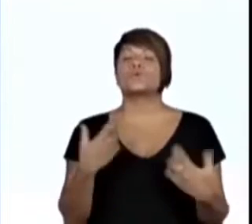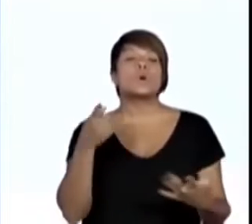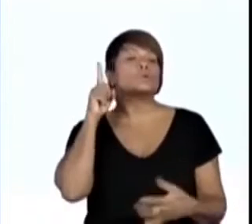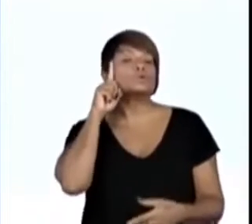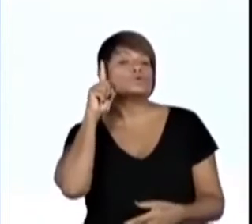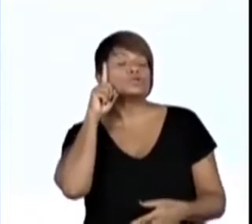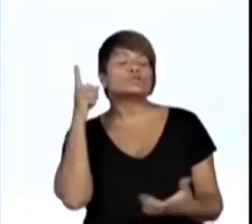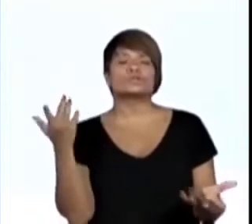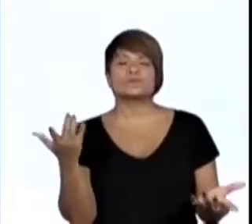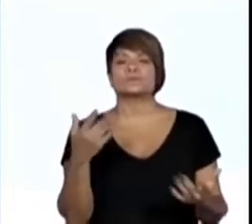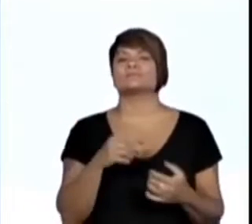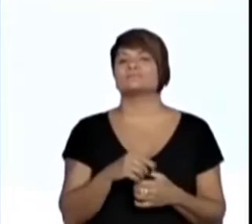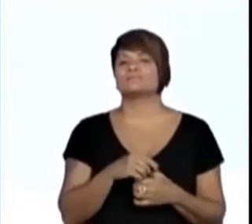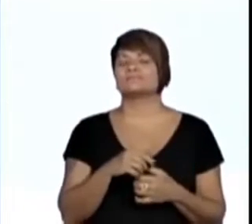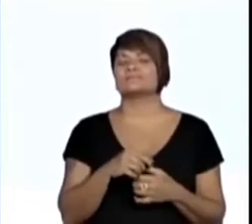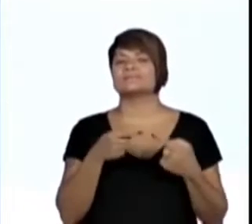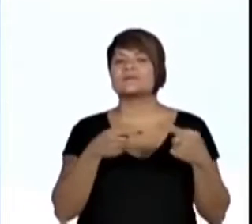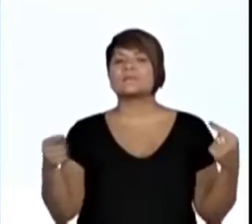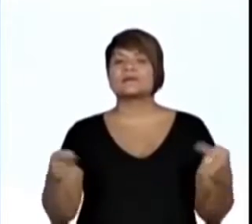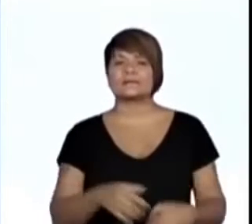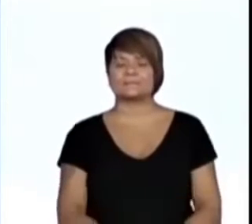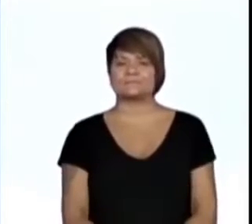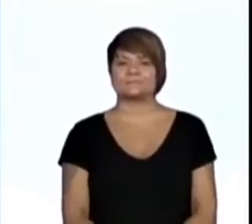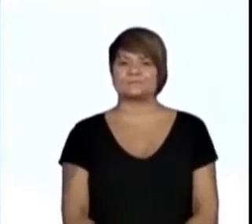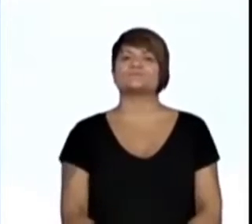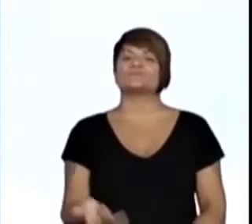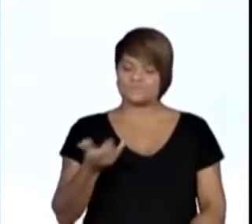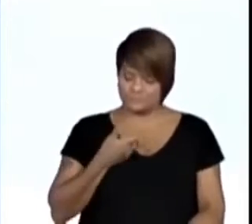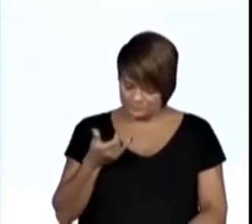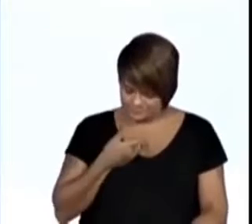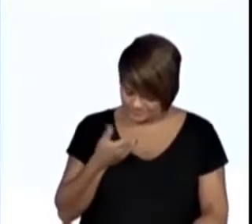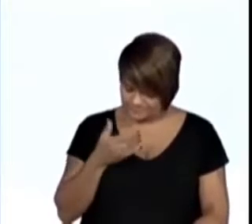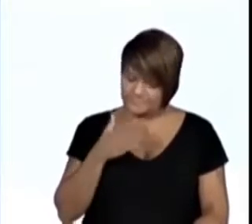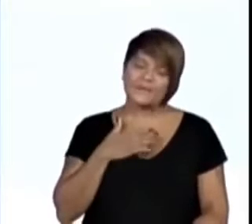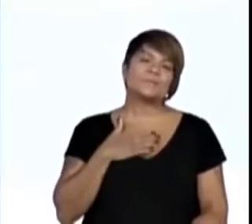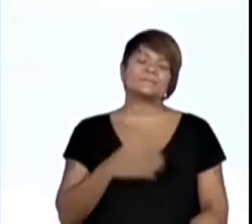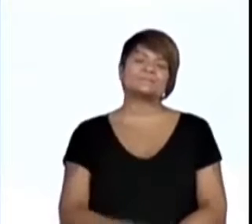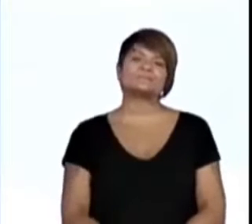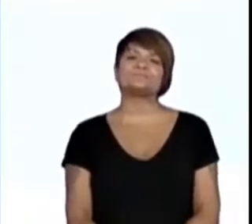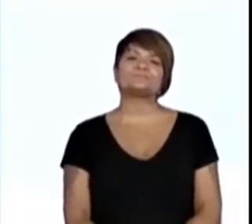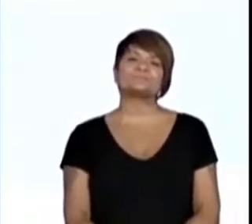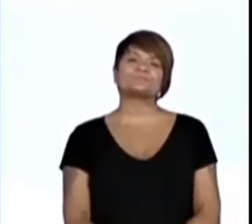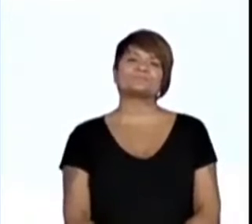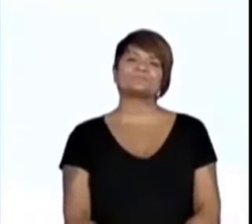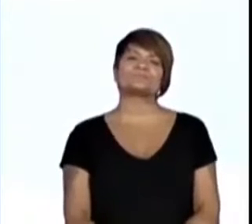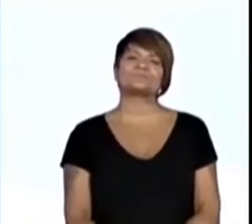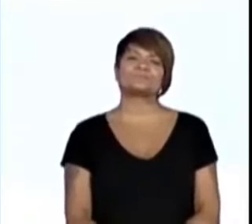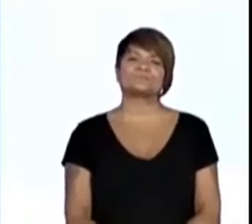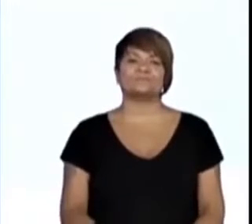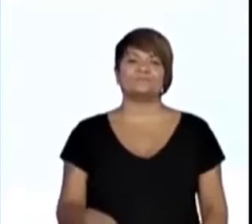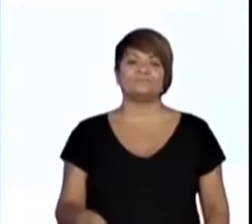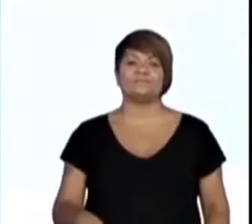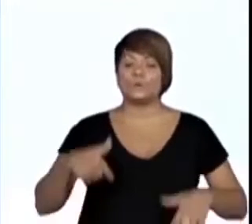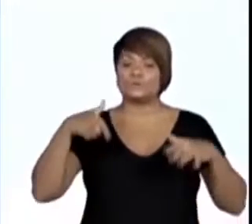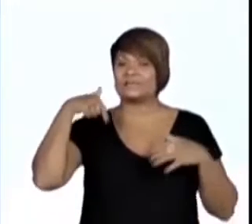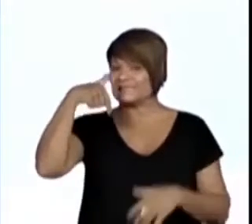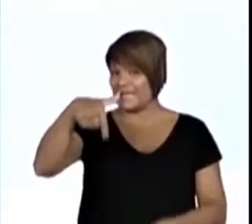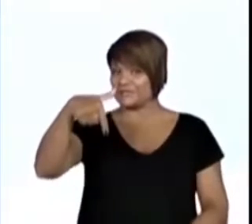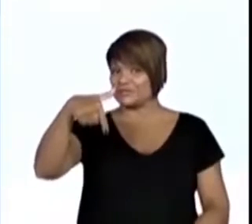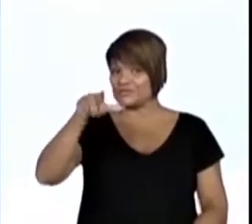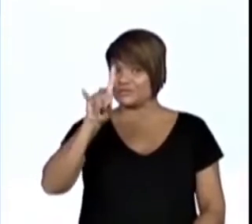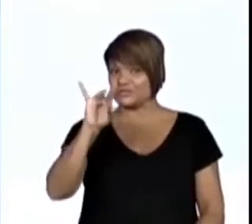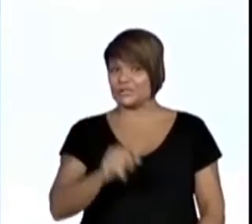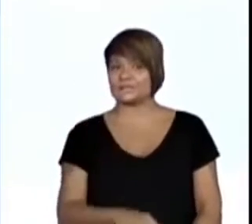semana? Conta aí. Fala aí para mim, quais são os dias da semana? São 7 dias da semana,